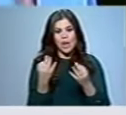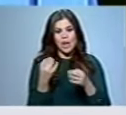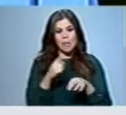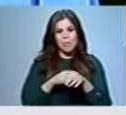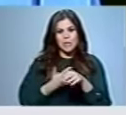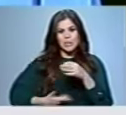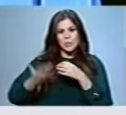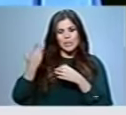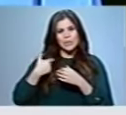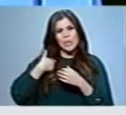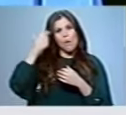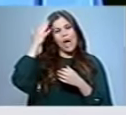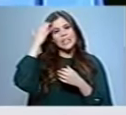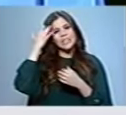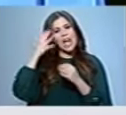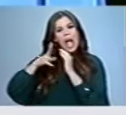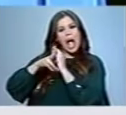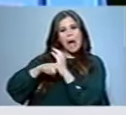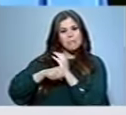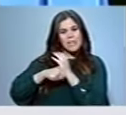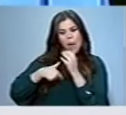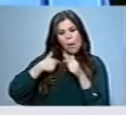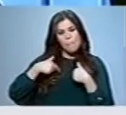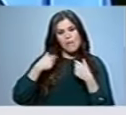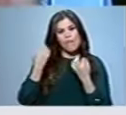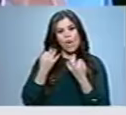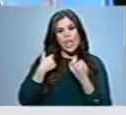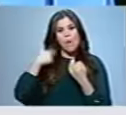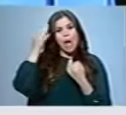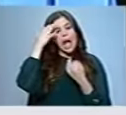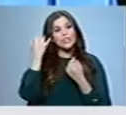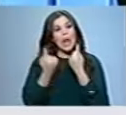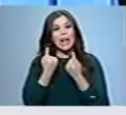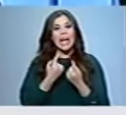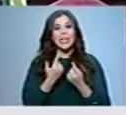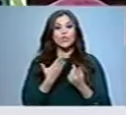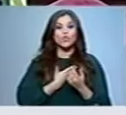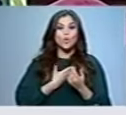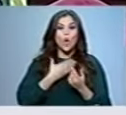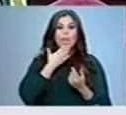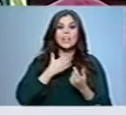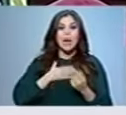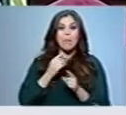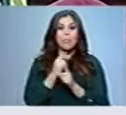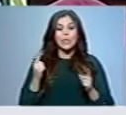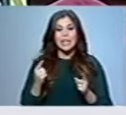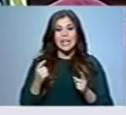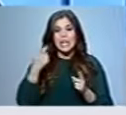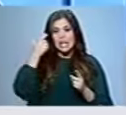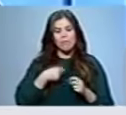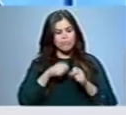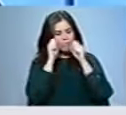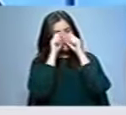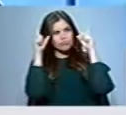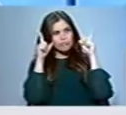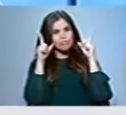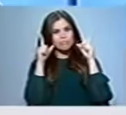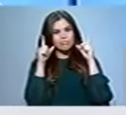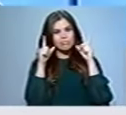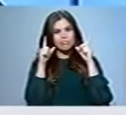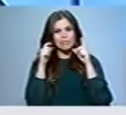achava que tinha sido raptado. Hoje em dia acho que talvez tenha sido drogado e depois fui... Porque eu quando vim a mim, eu estava na parte de trás de